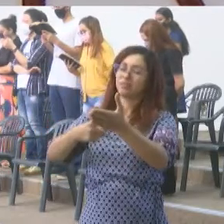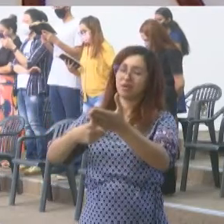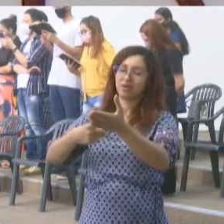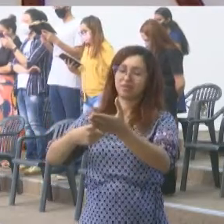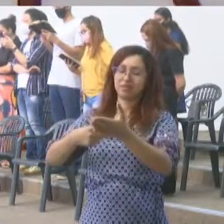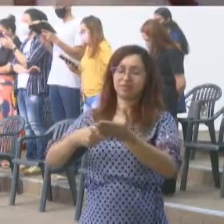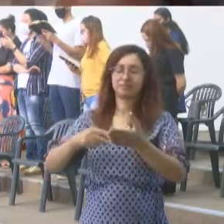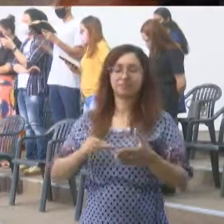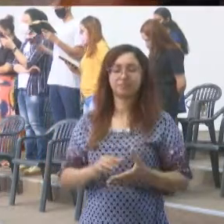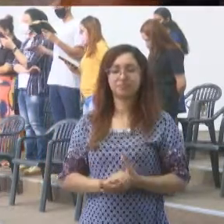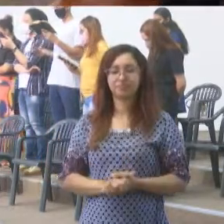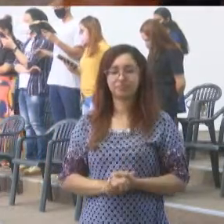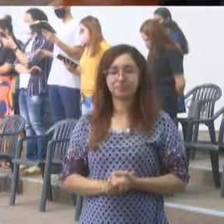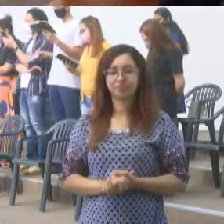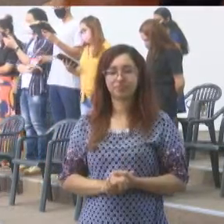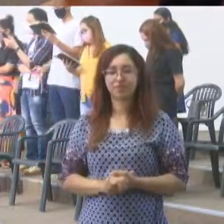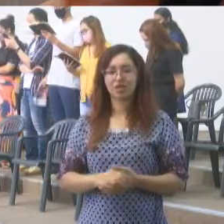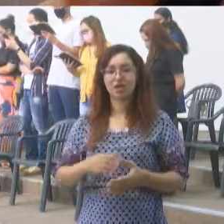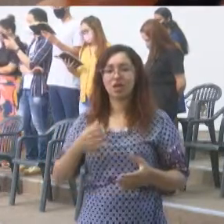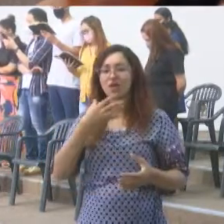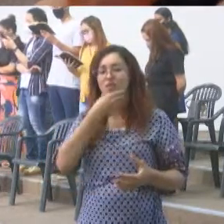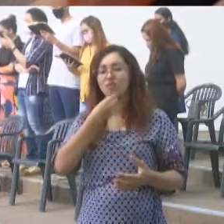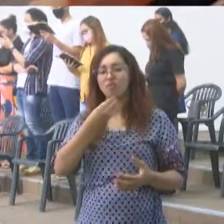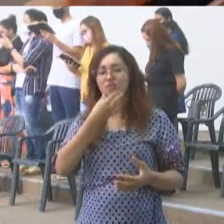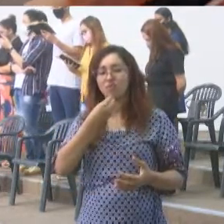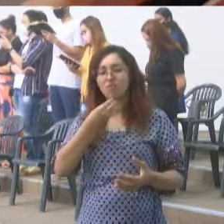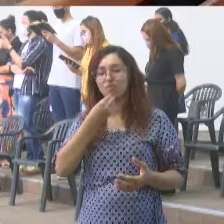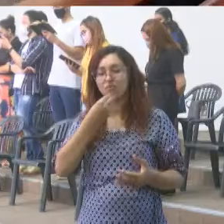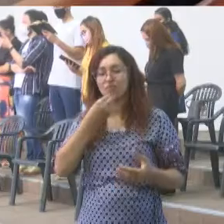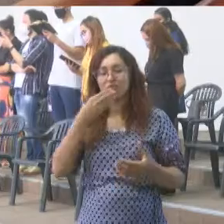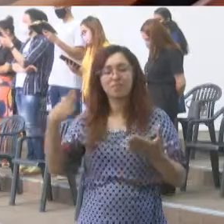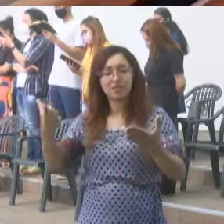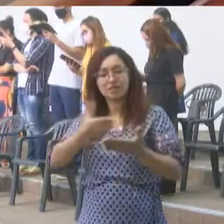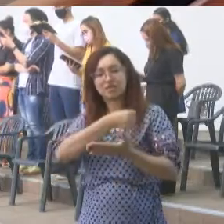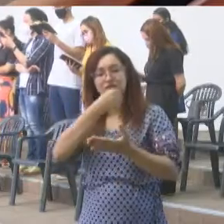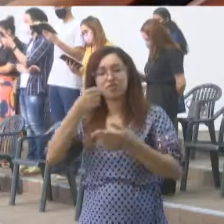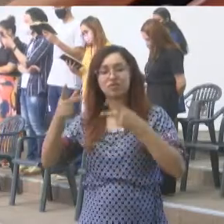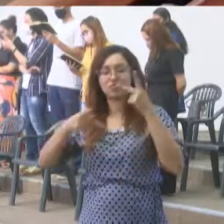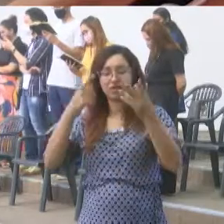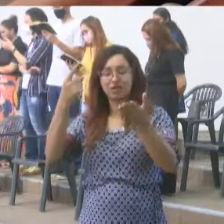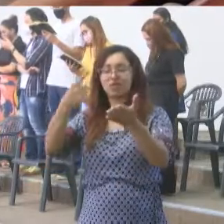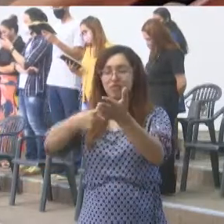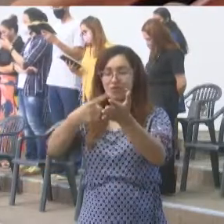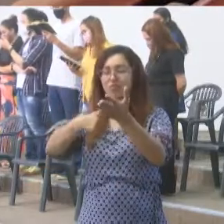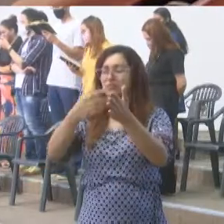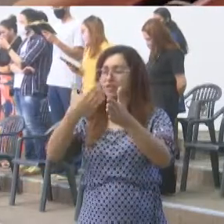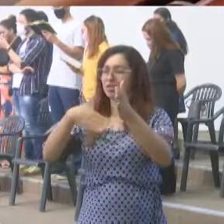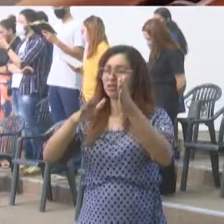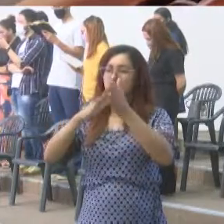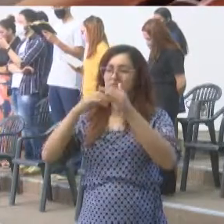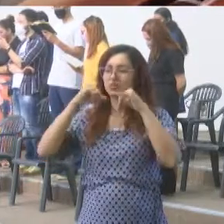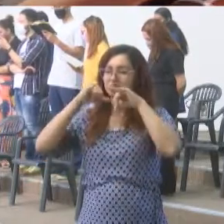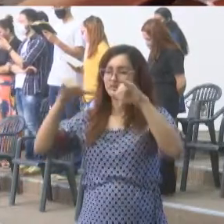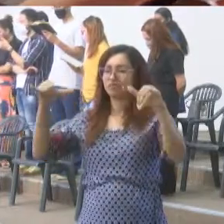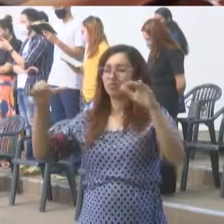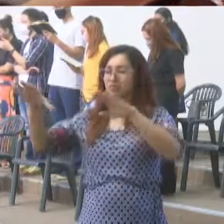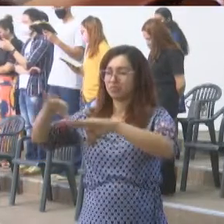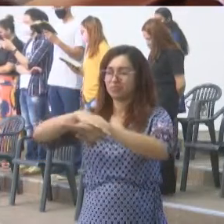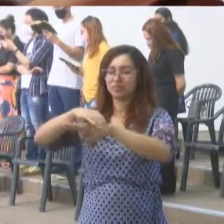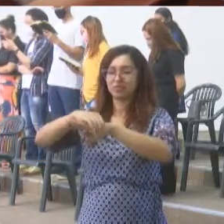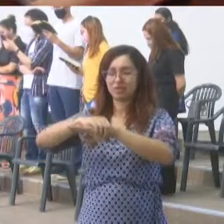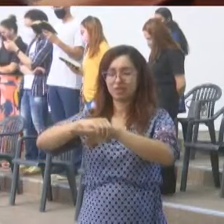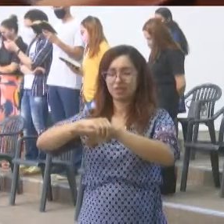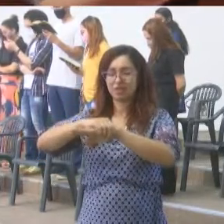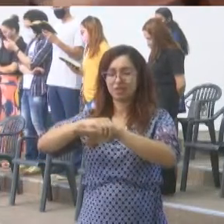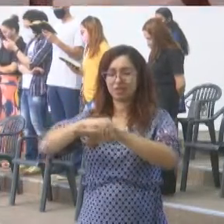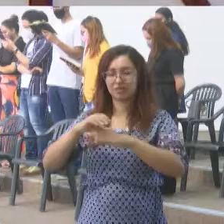Israel. Disse, pois, o resgatador a Boaz: compra tu. E tirou o calçado.